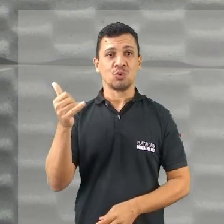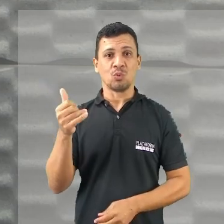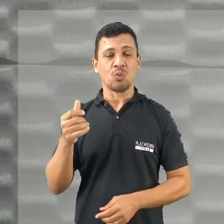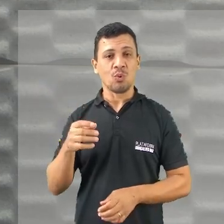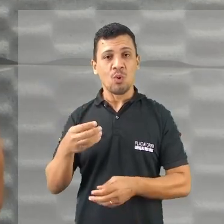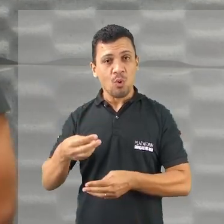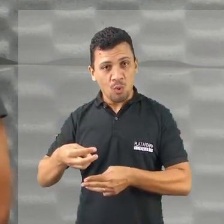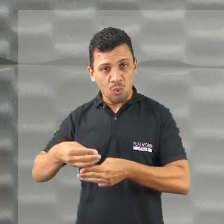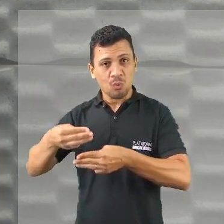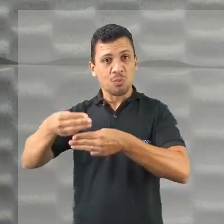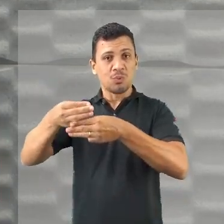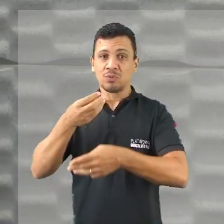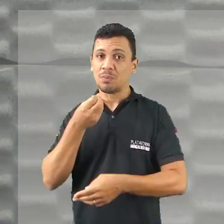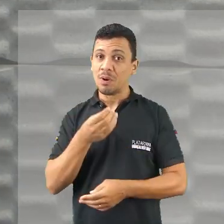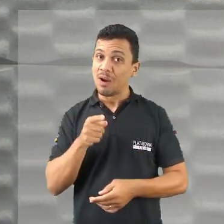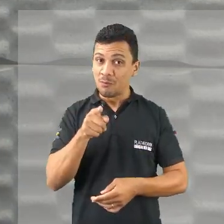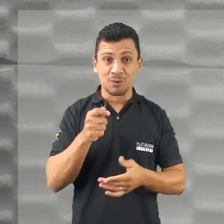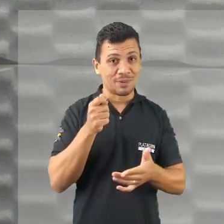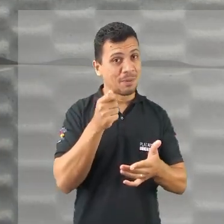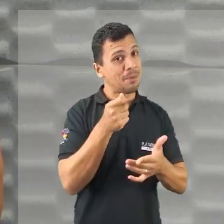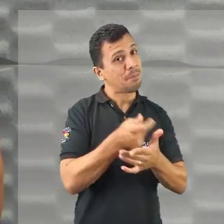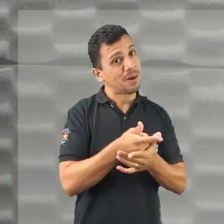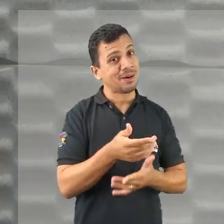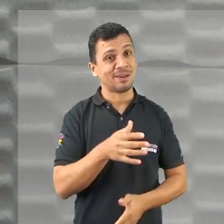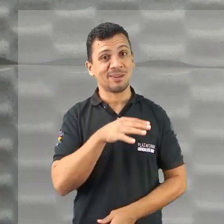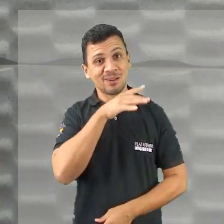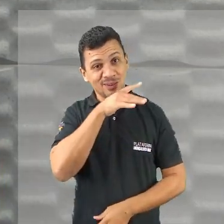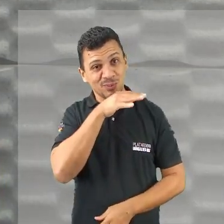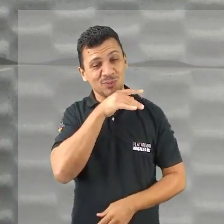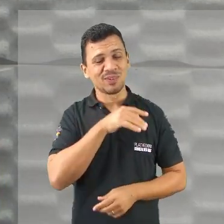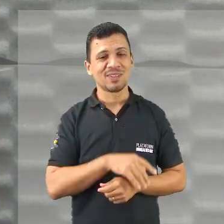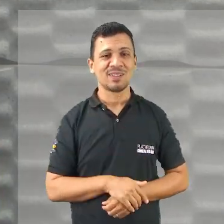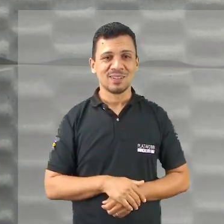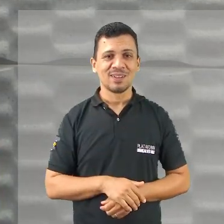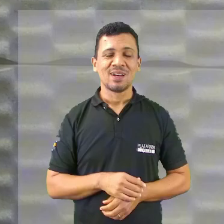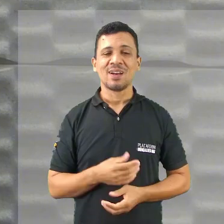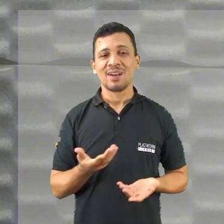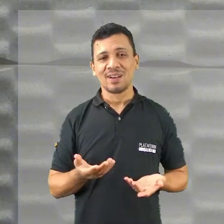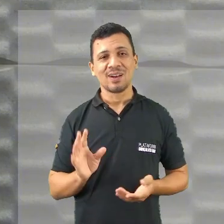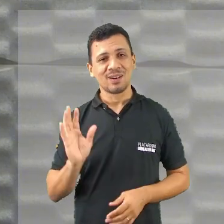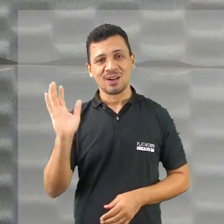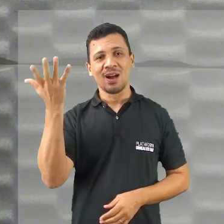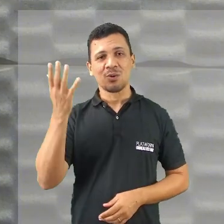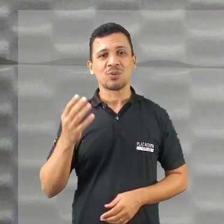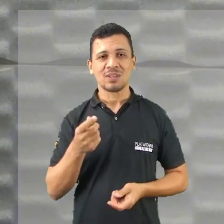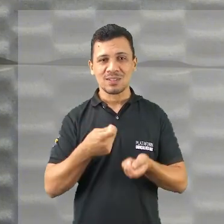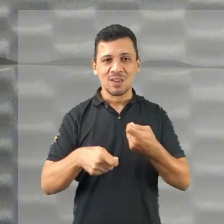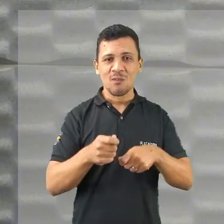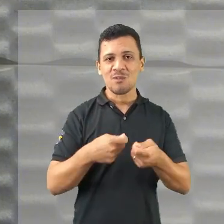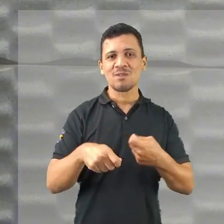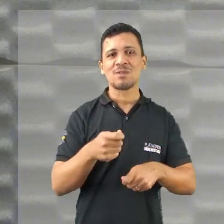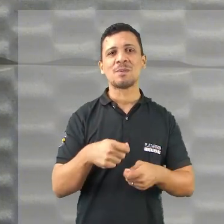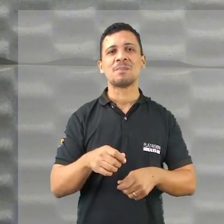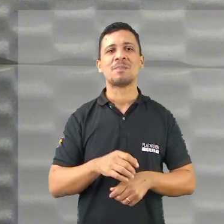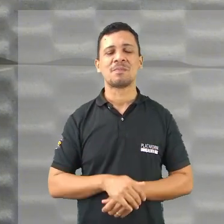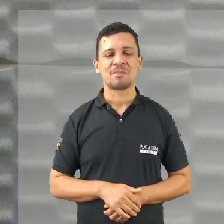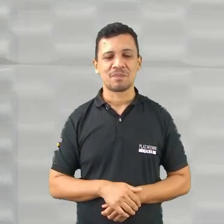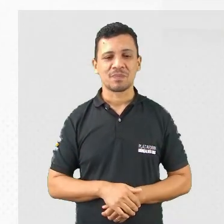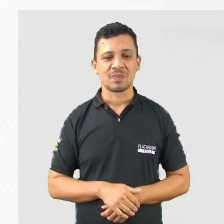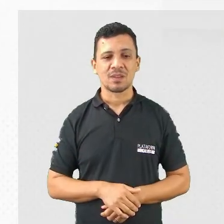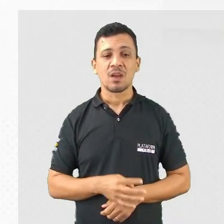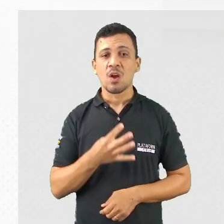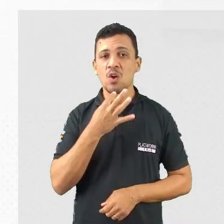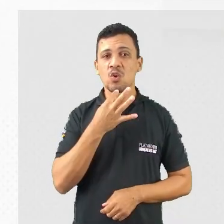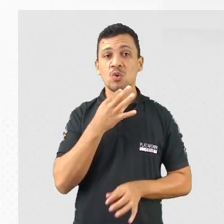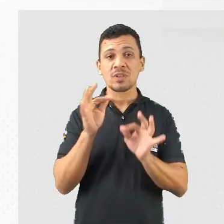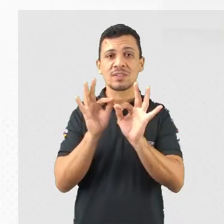é tão bom, né? Mas é assim que funciona aí a engrenagem financeira. Beleza? Então vamos lá, conhecer a